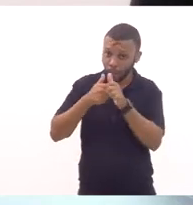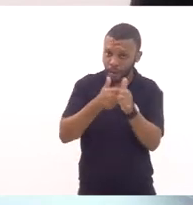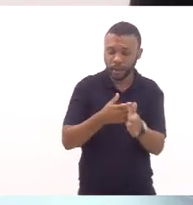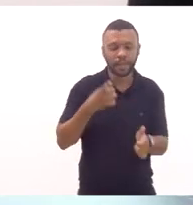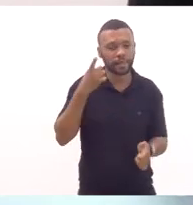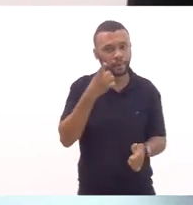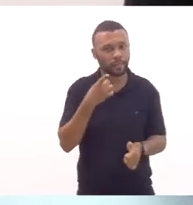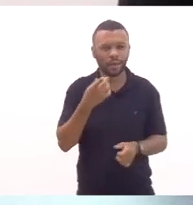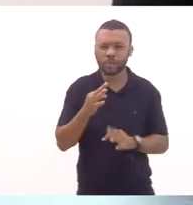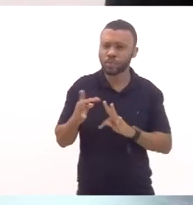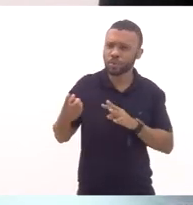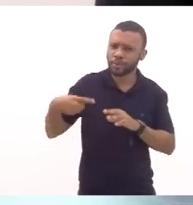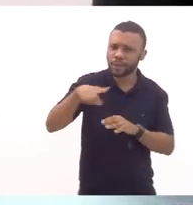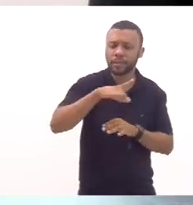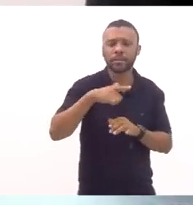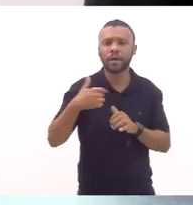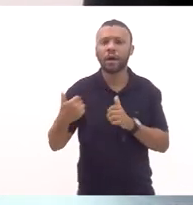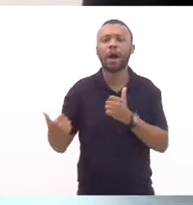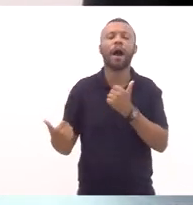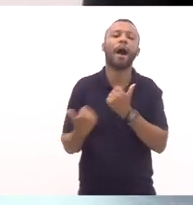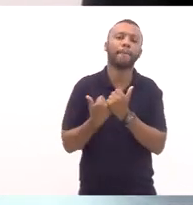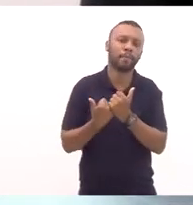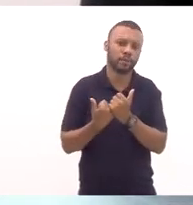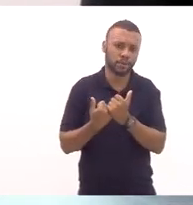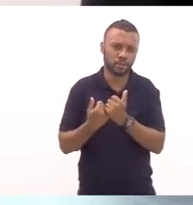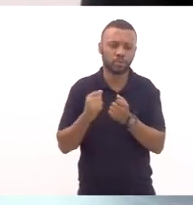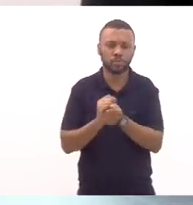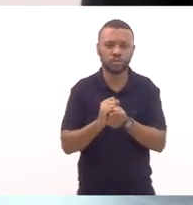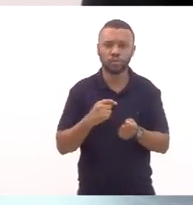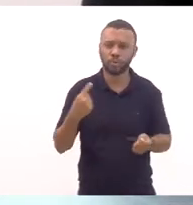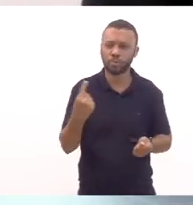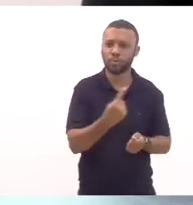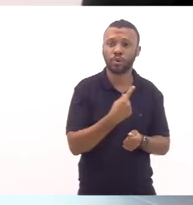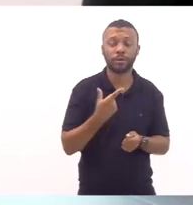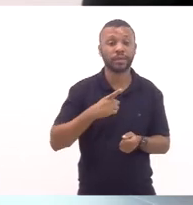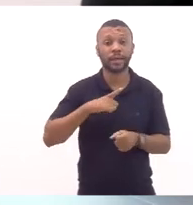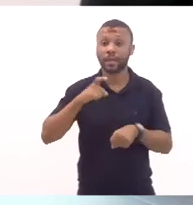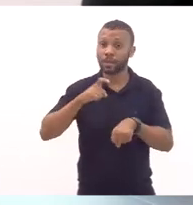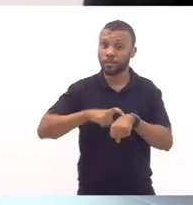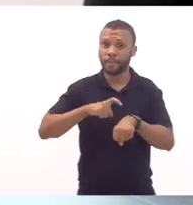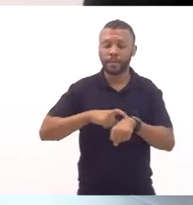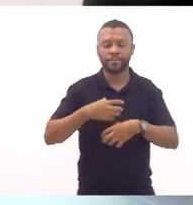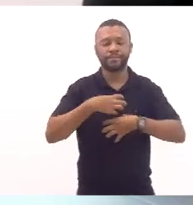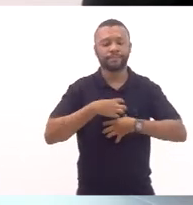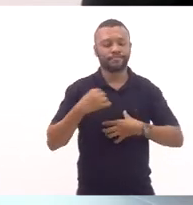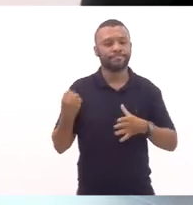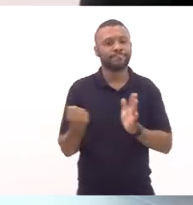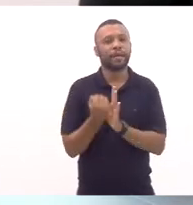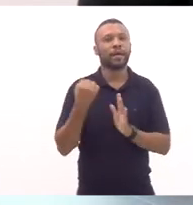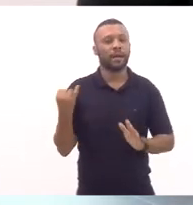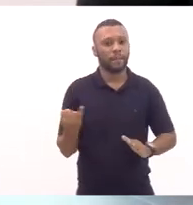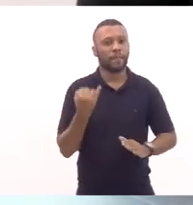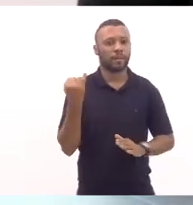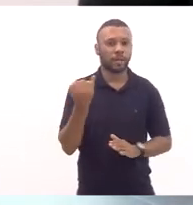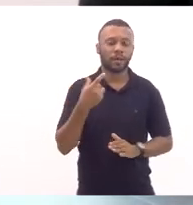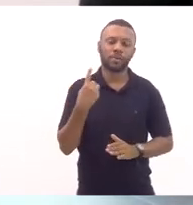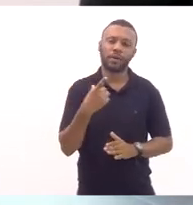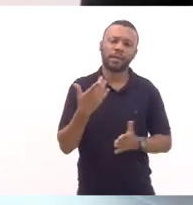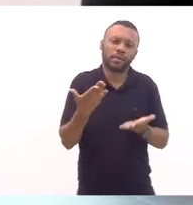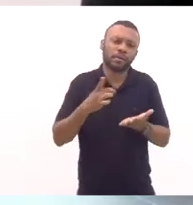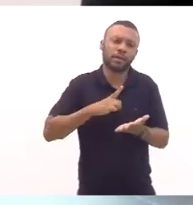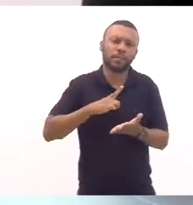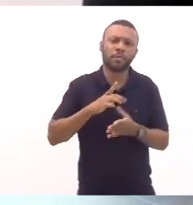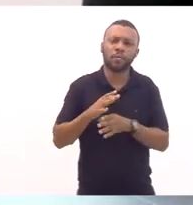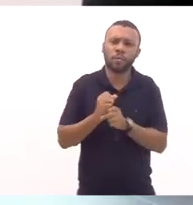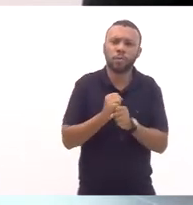que estão aqui na assistência conosco. Esse momento tem um significado muito importante. Nós estamos com uma defasagem muito grande, já